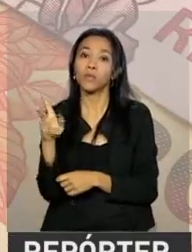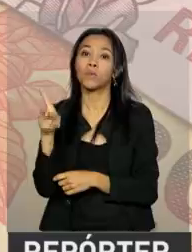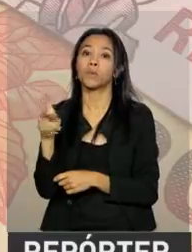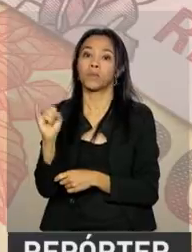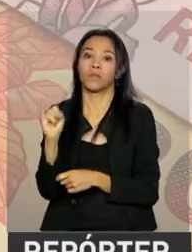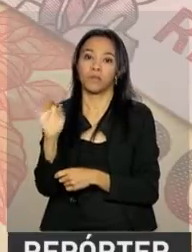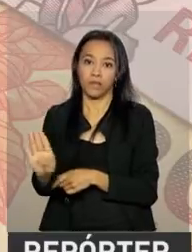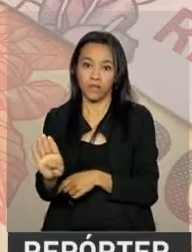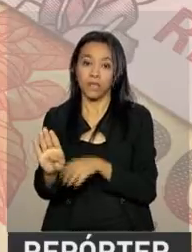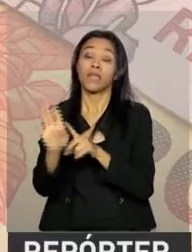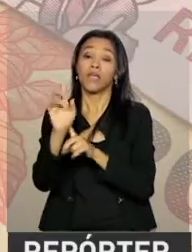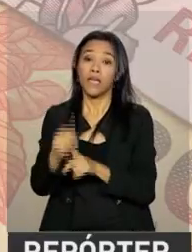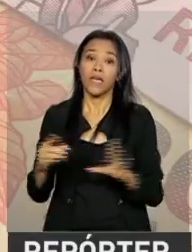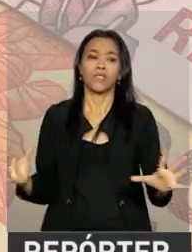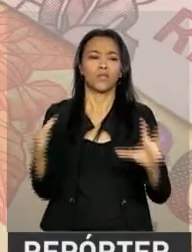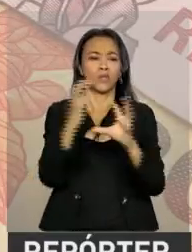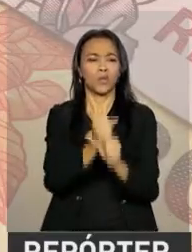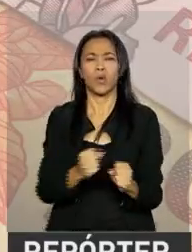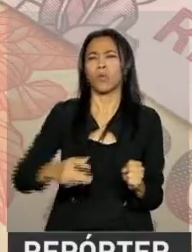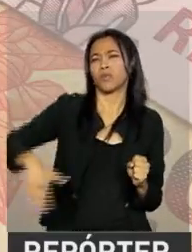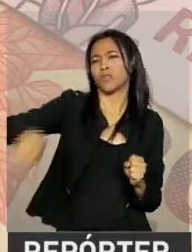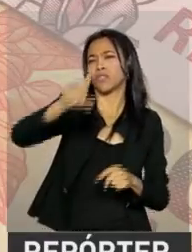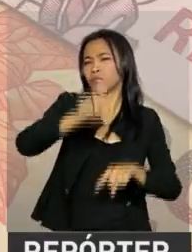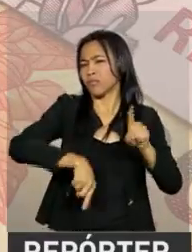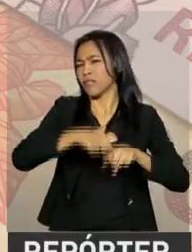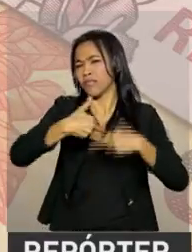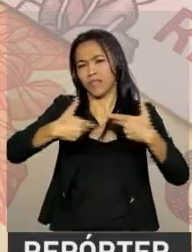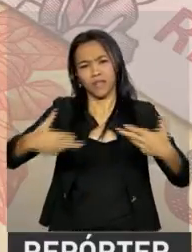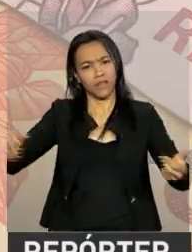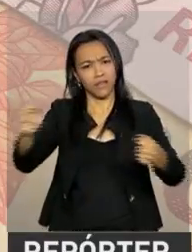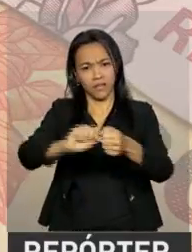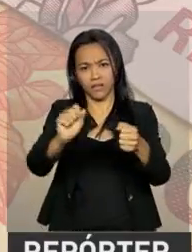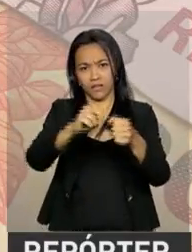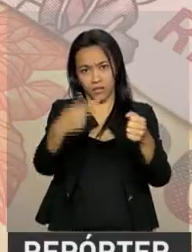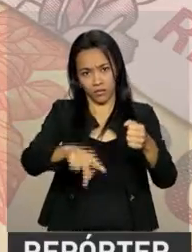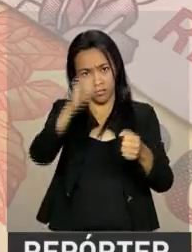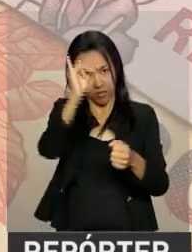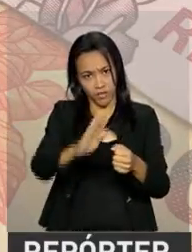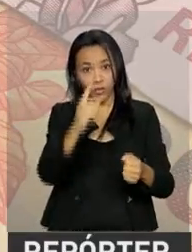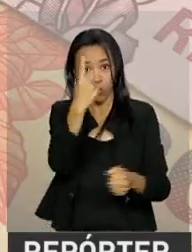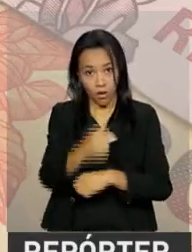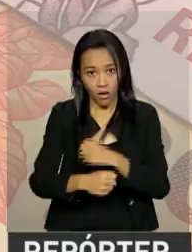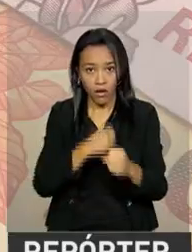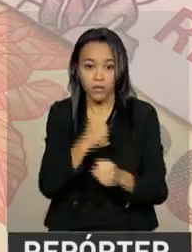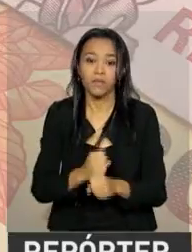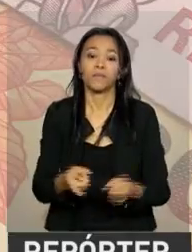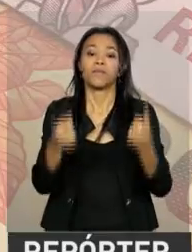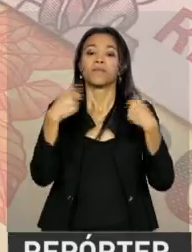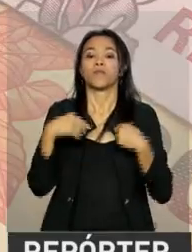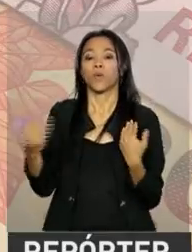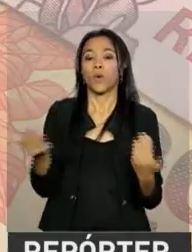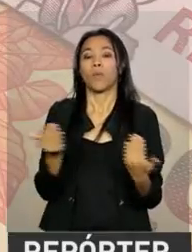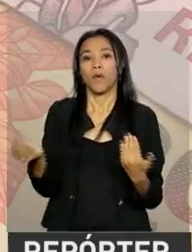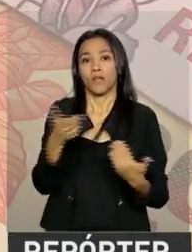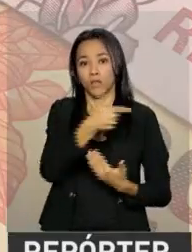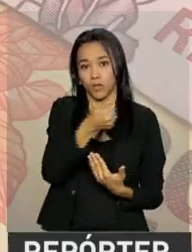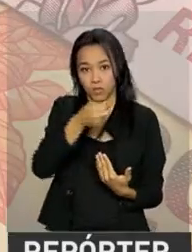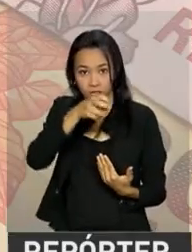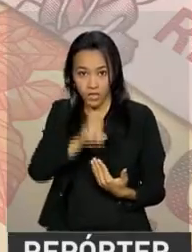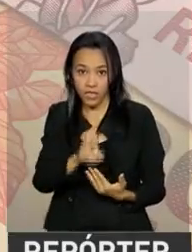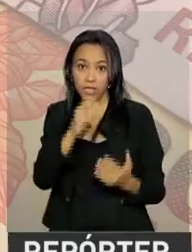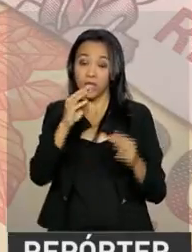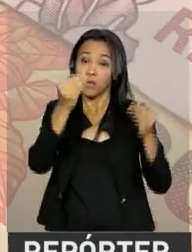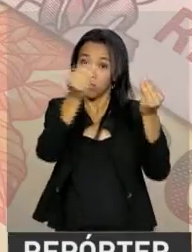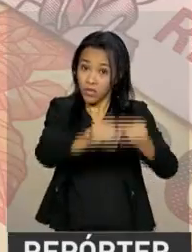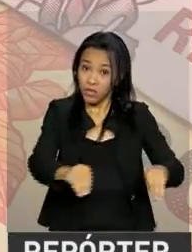Bruto, que é a soma de todos os bens e serviços produzidos no país no ano. Comparado a 2015, o déficit